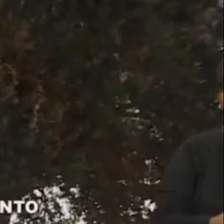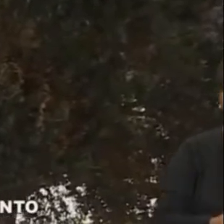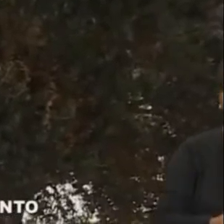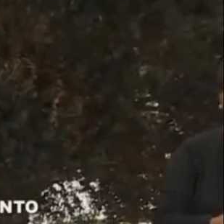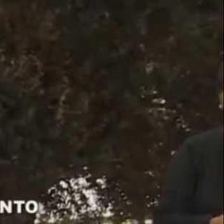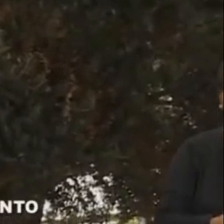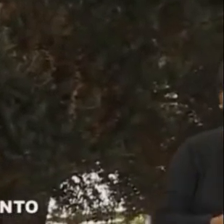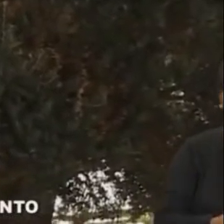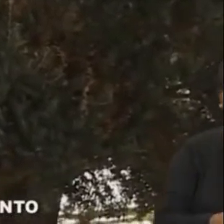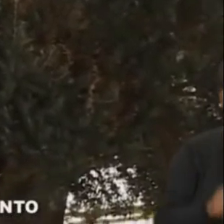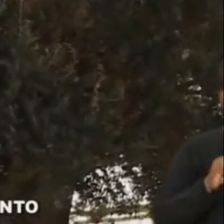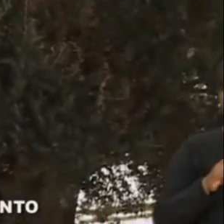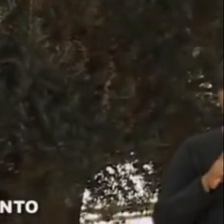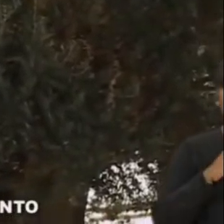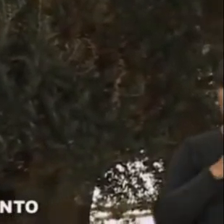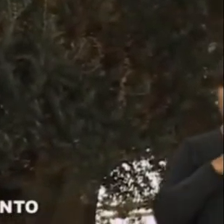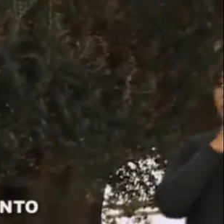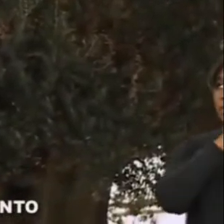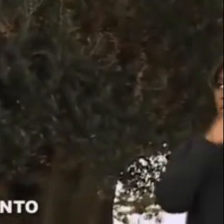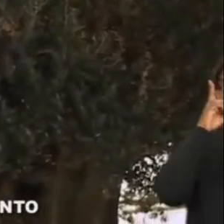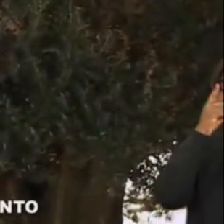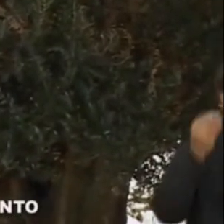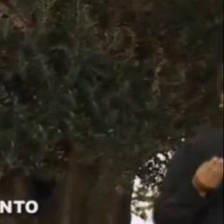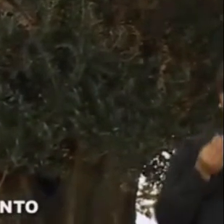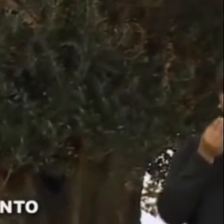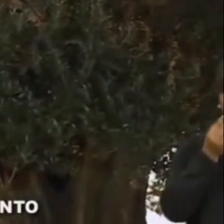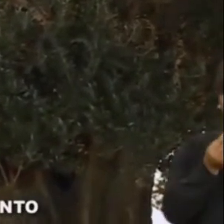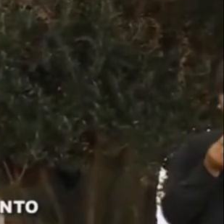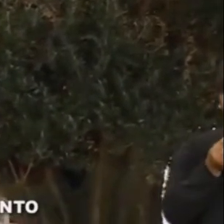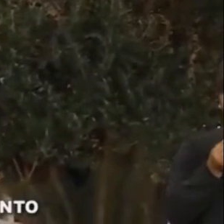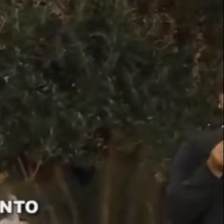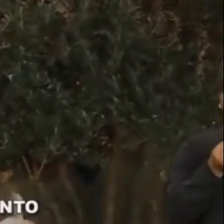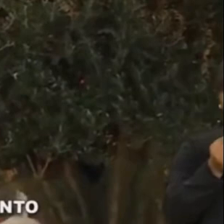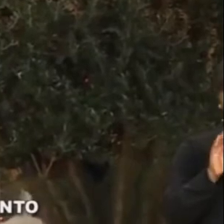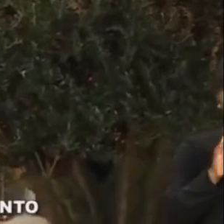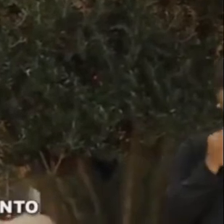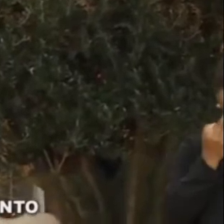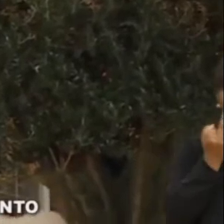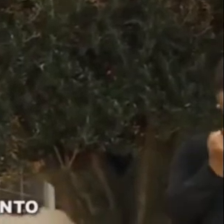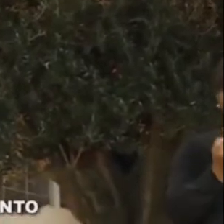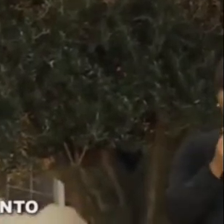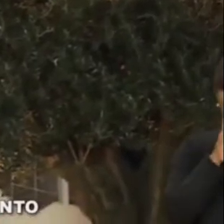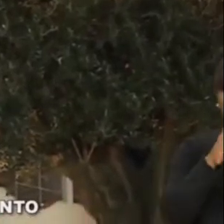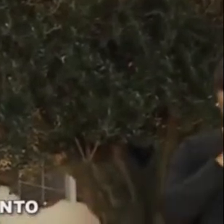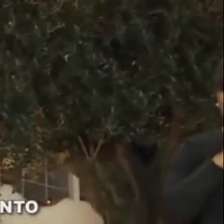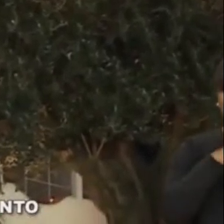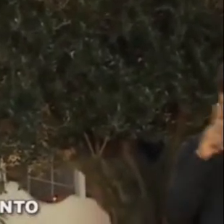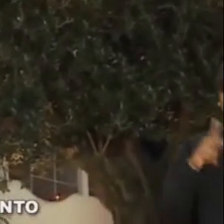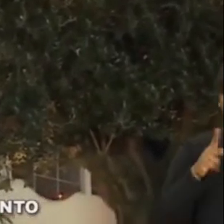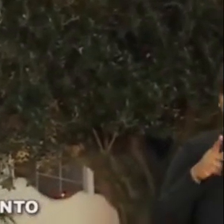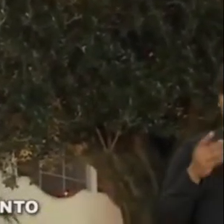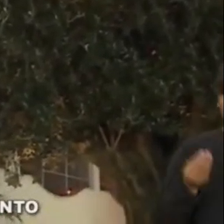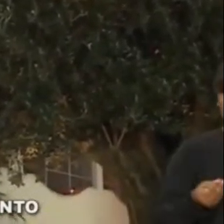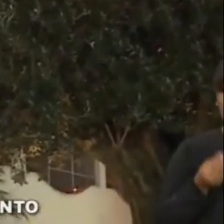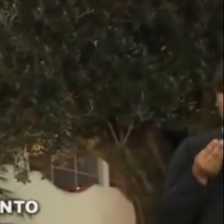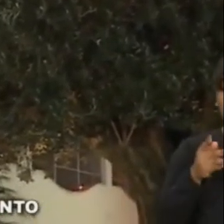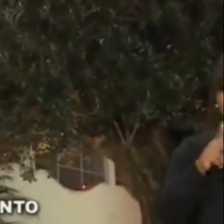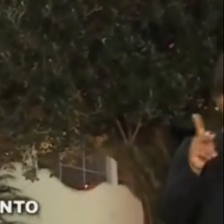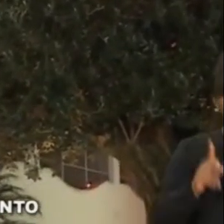Se você tiver Deus, você vai dar Deus para a sua família. Se você tiver paz, você vai dar paz.